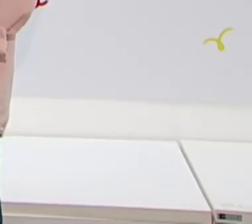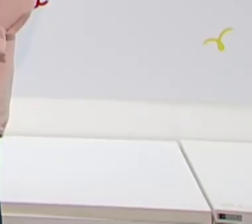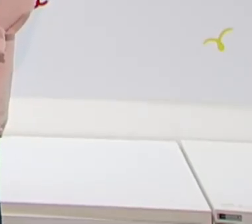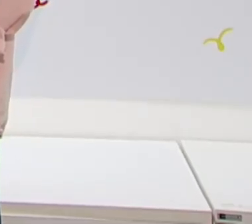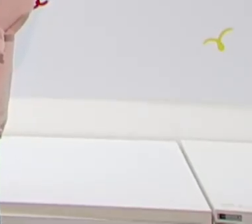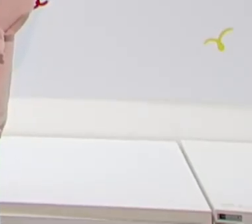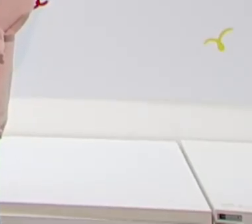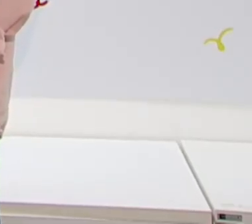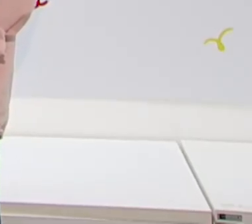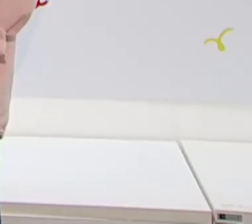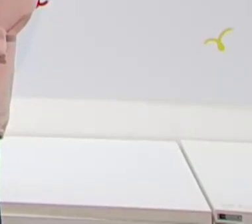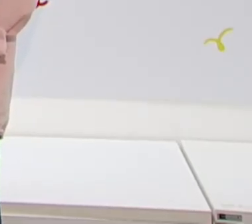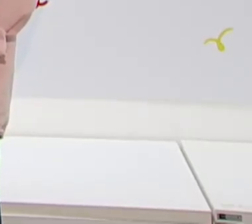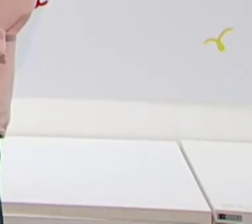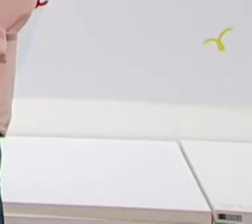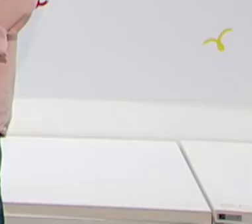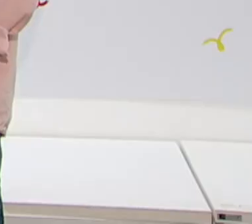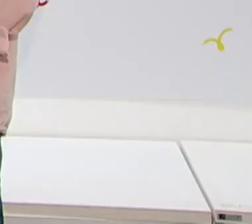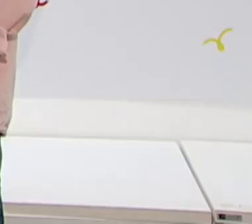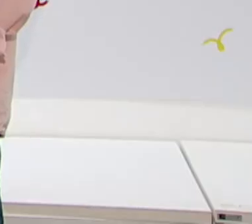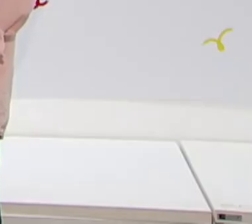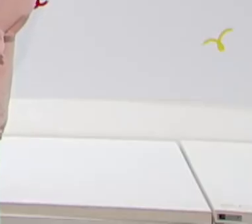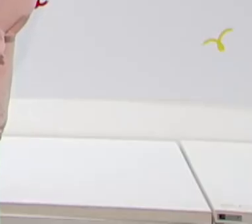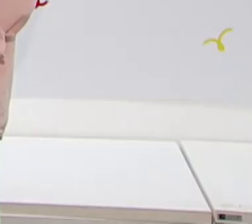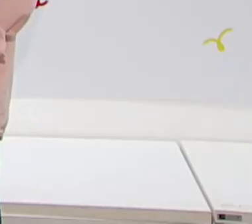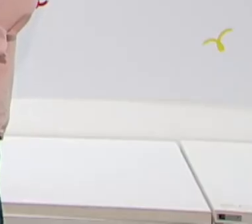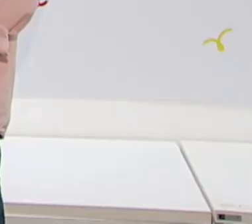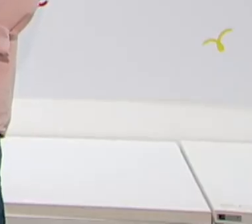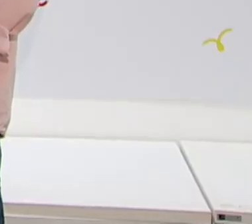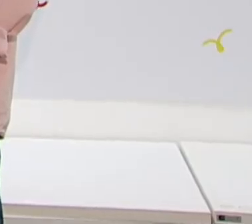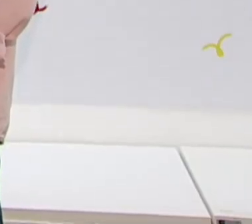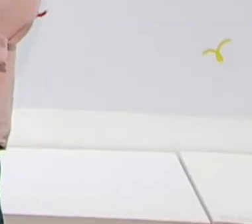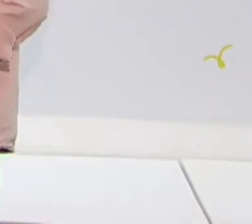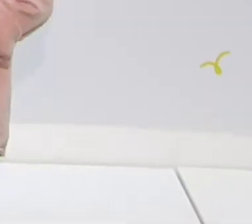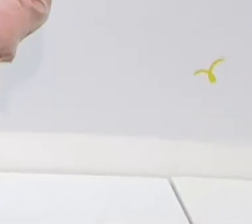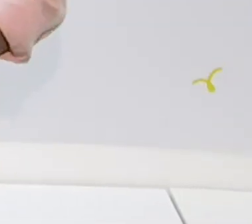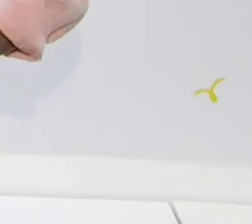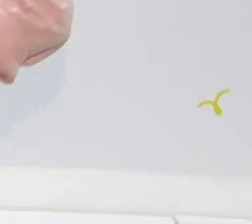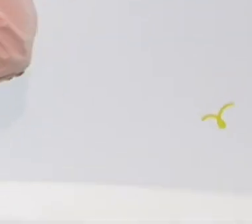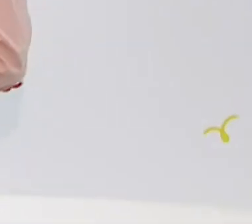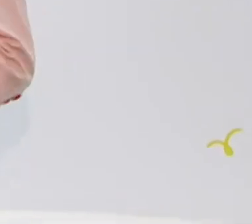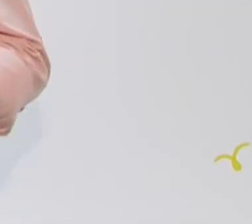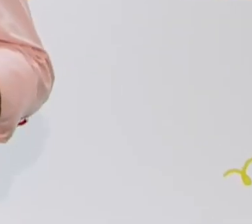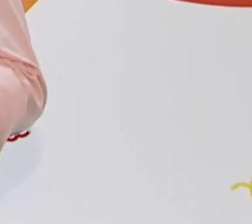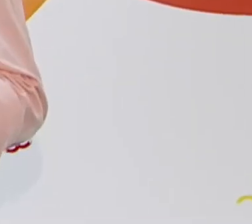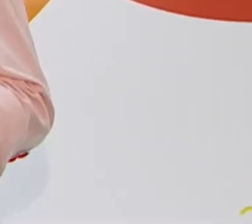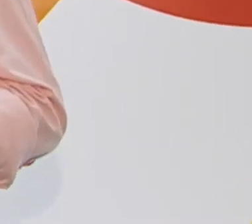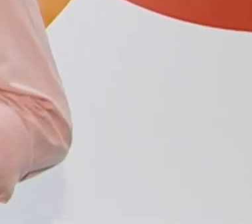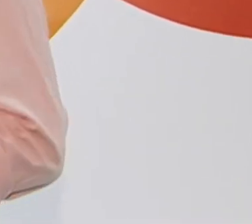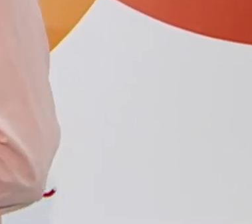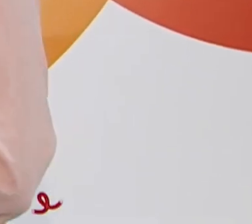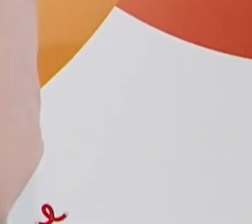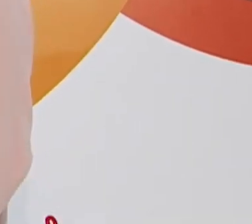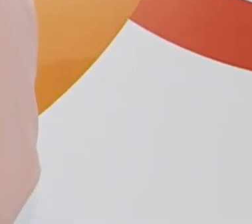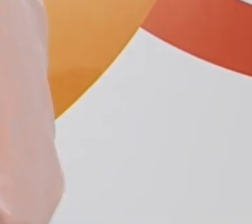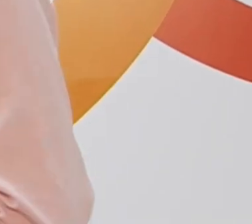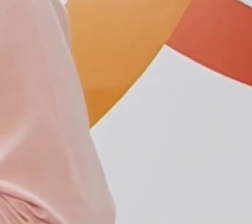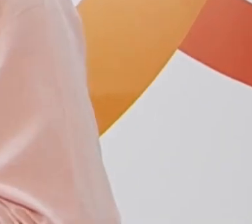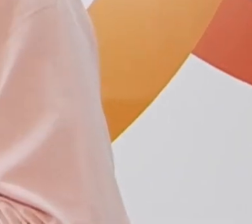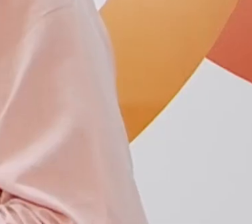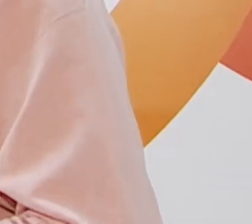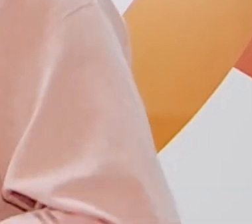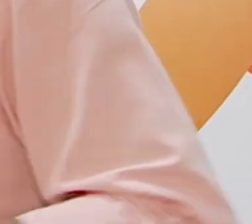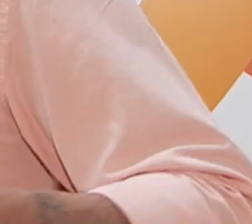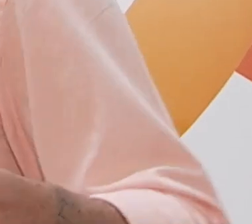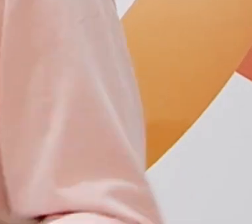boa oportunidade para quem já quer ingressar aí no estágio, né? Boa tarde. Boa tarde, sim, uma ótima oportunidade para começar o